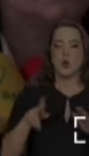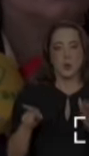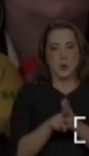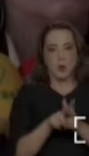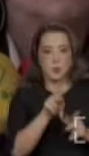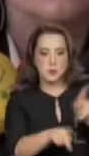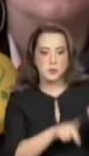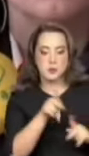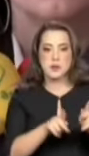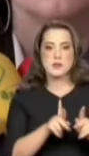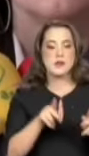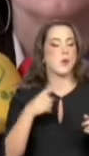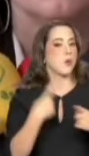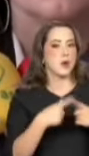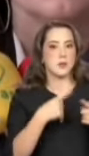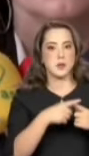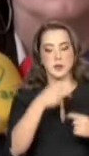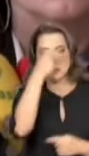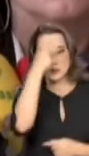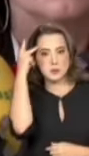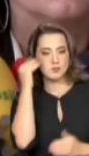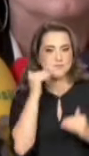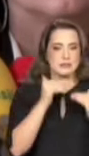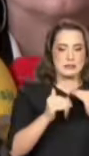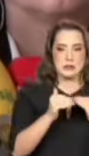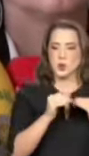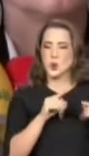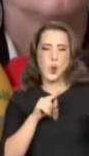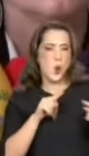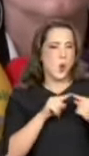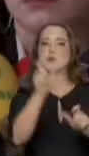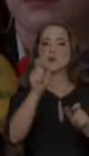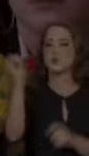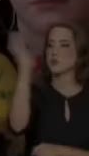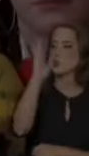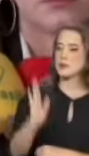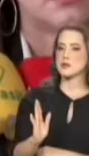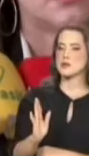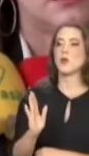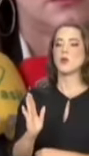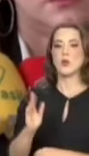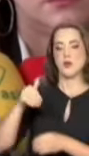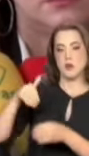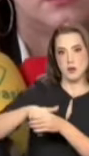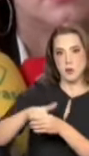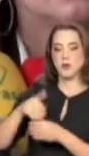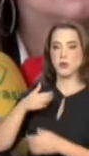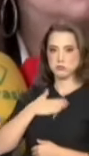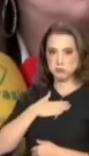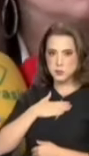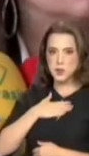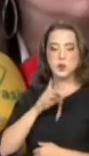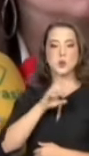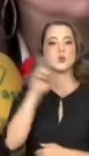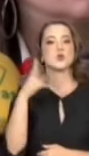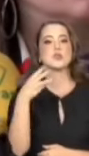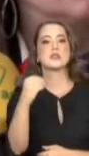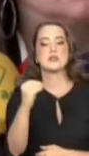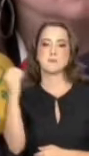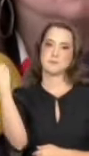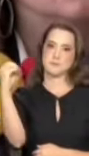de indignação e sentimento de injustiça de como se deu de votar em mim no último dia 30 de